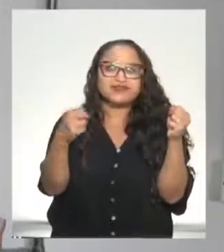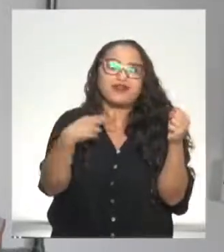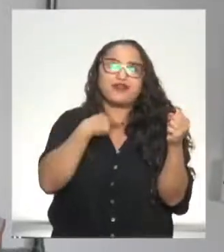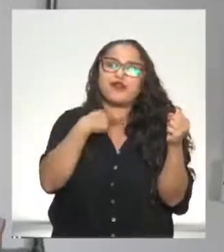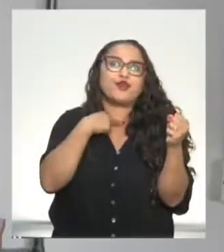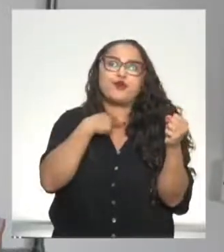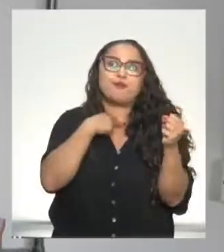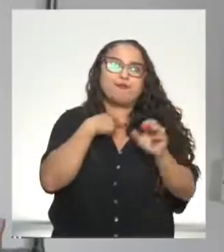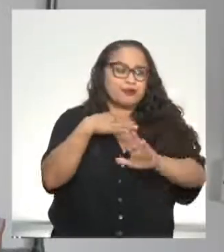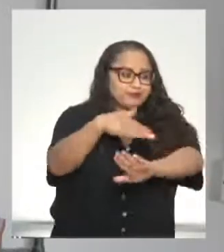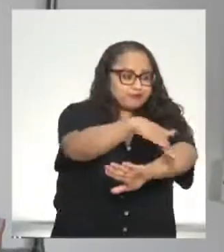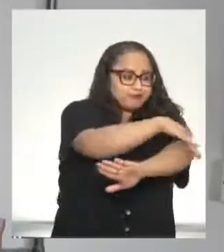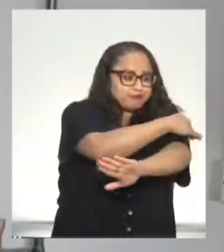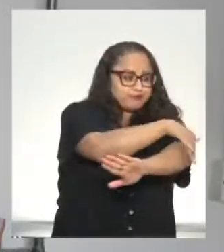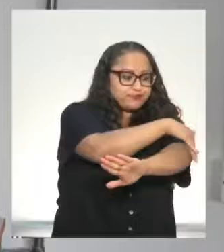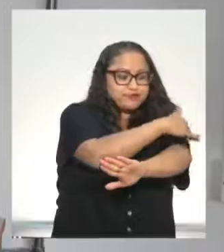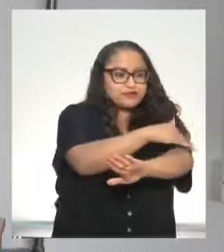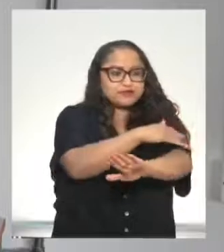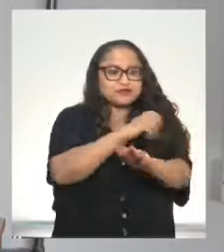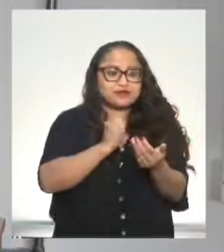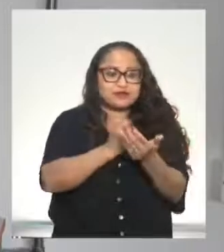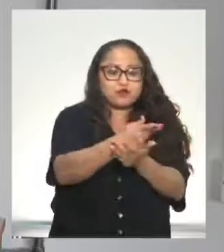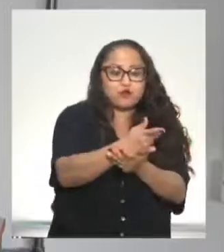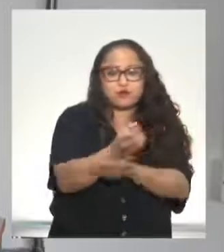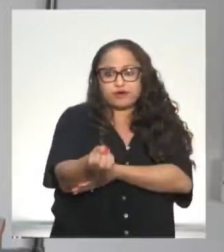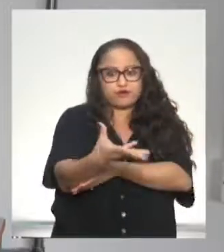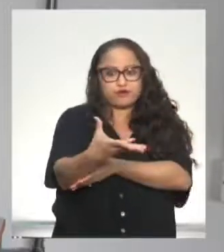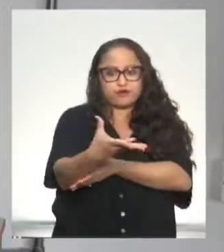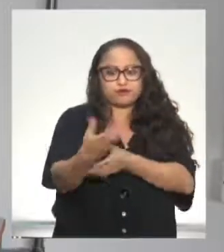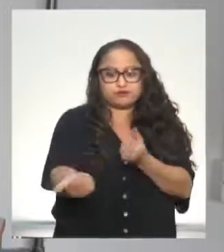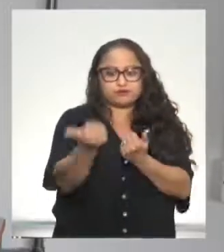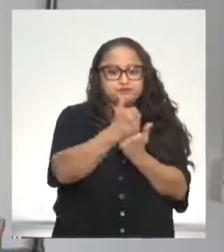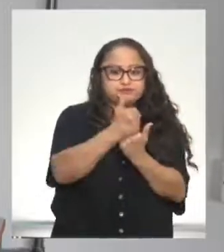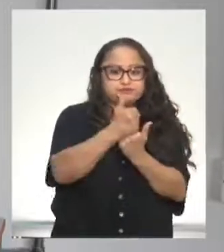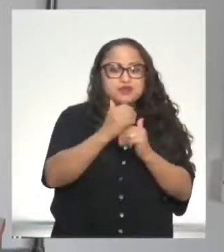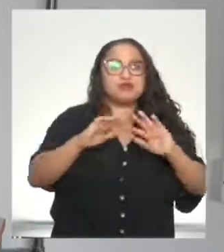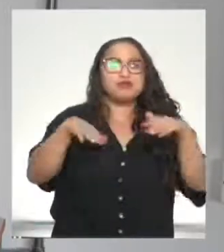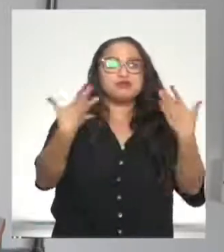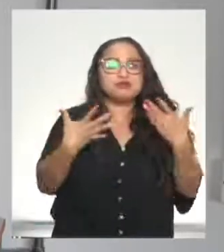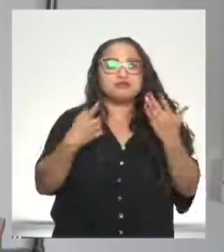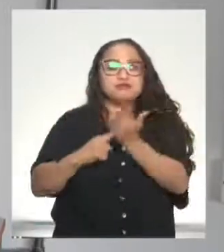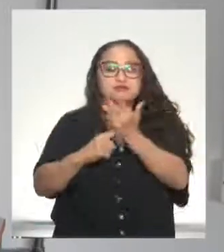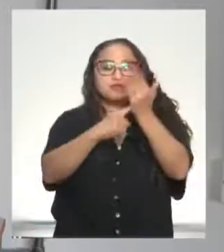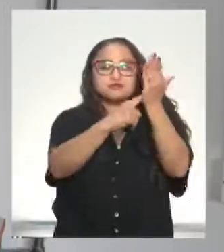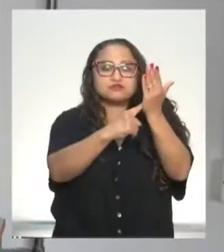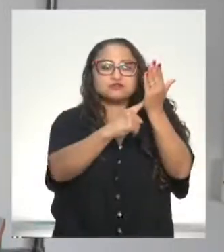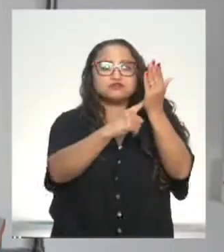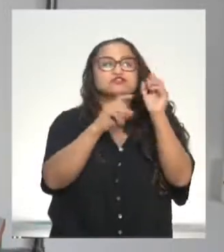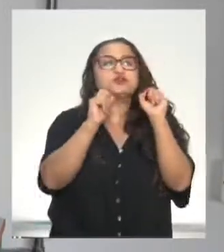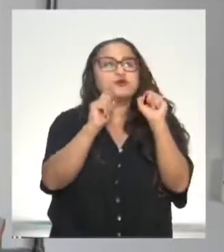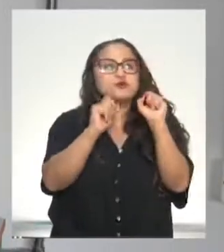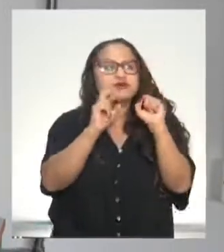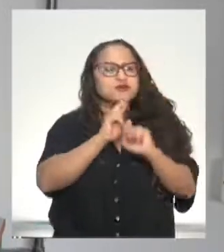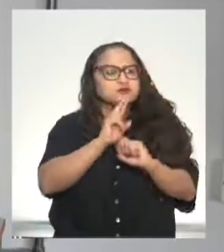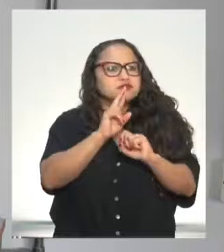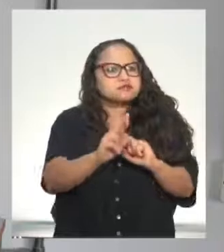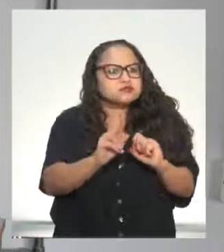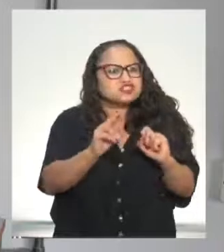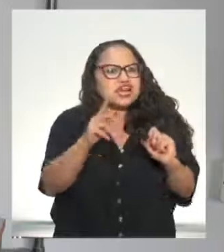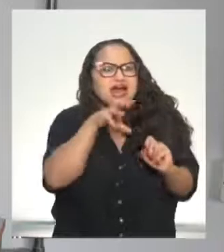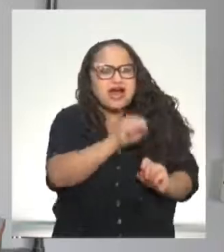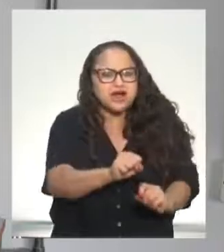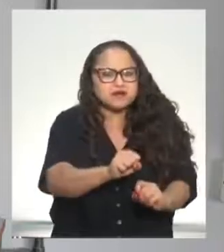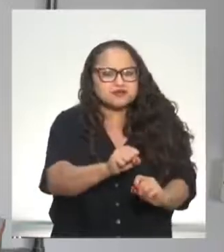na esquina, na oficina do seu Zé e comprar uma peça para repor. A tecnologia da impressão 3D resolve esse problema. É só